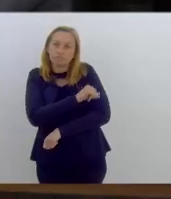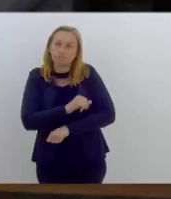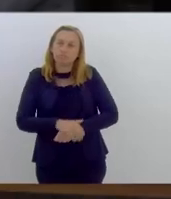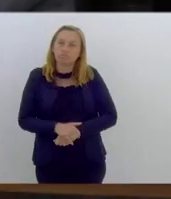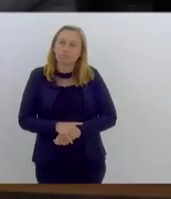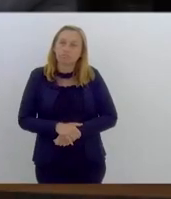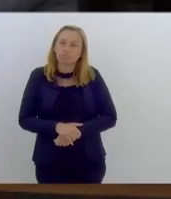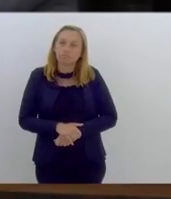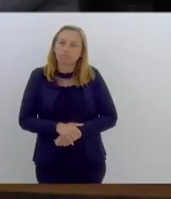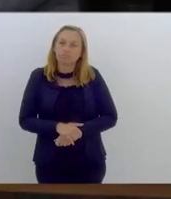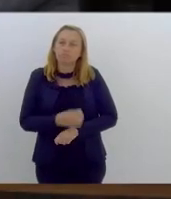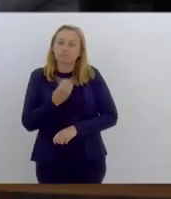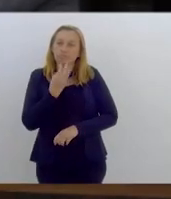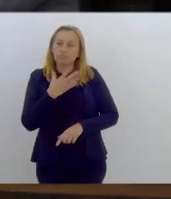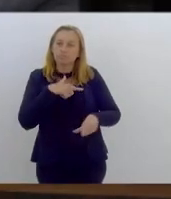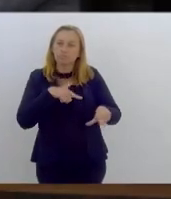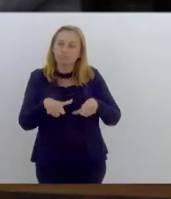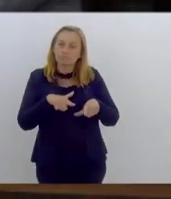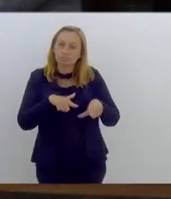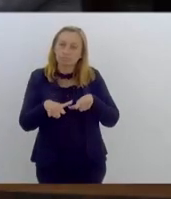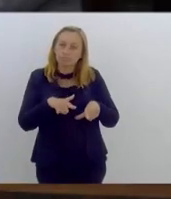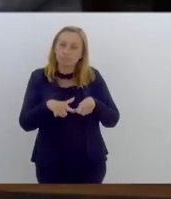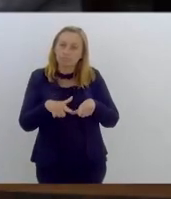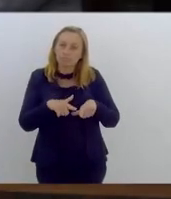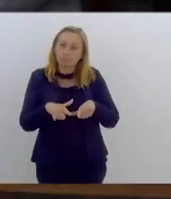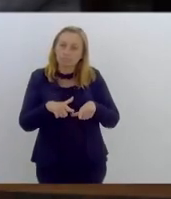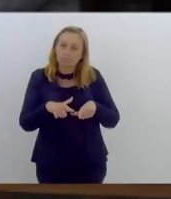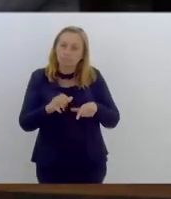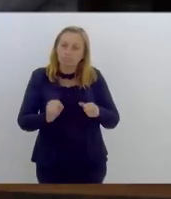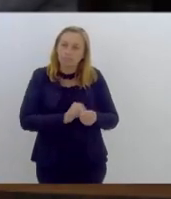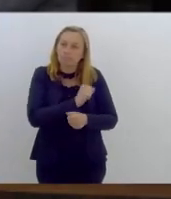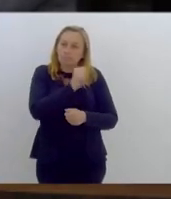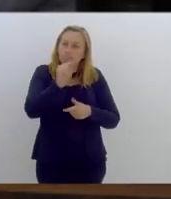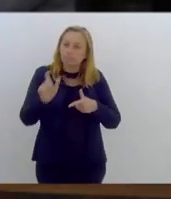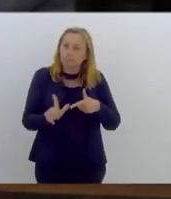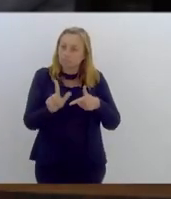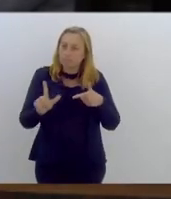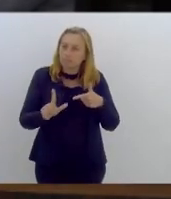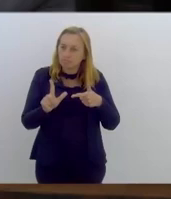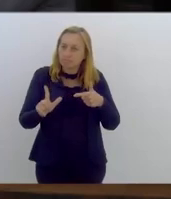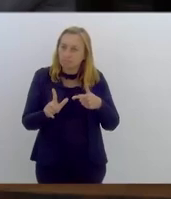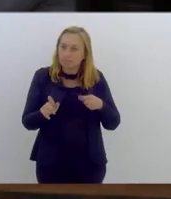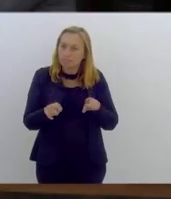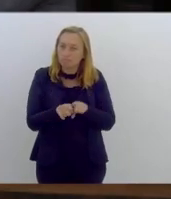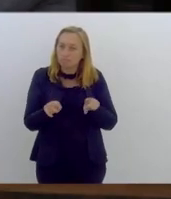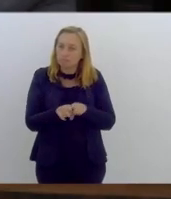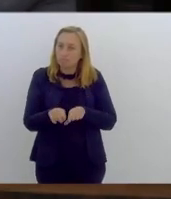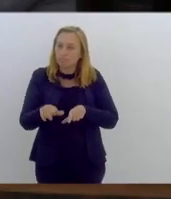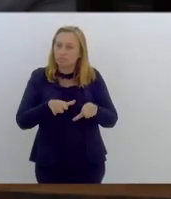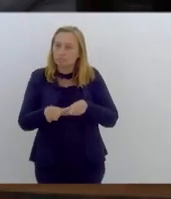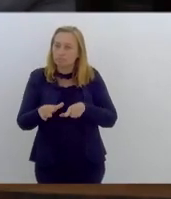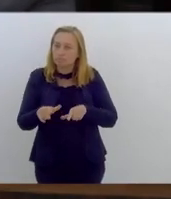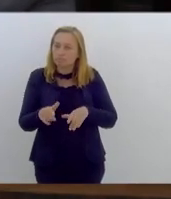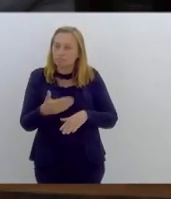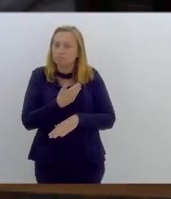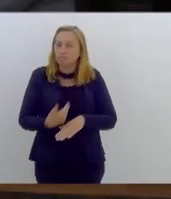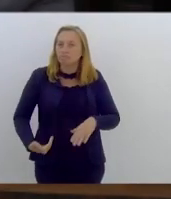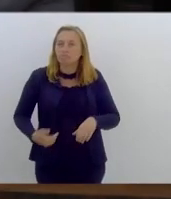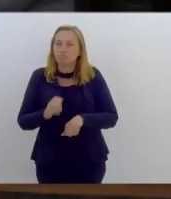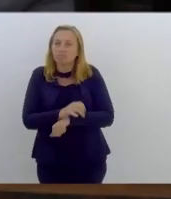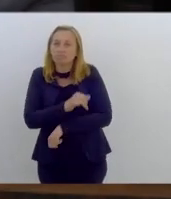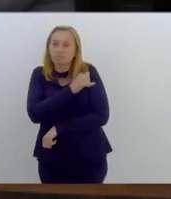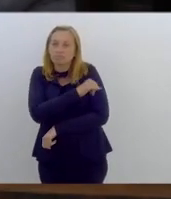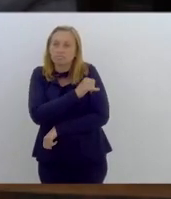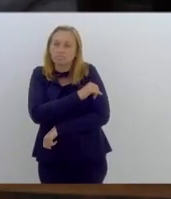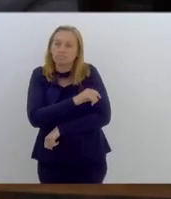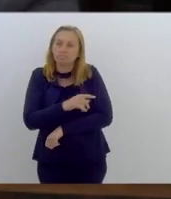pelos relevantes serviços prestados ao Poder Legislativo e ao serviço público do Estado do Rio de Janeiro,